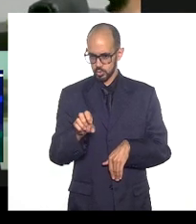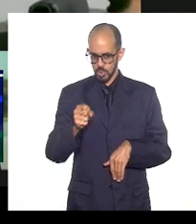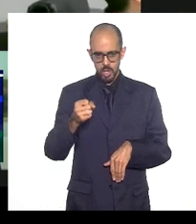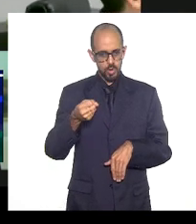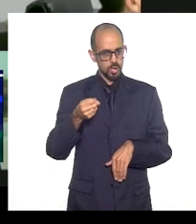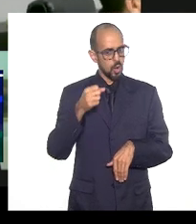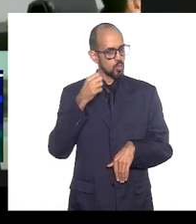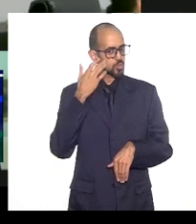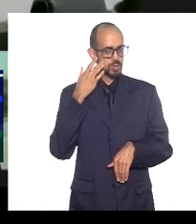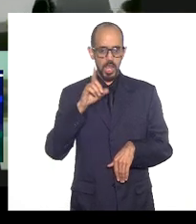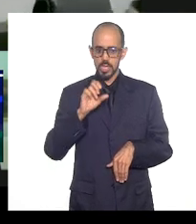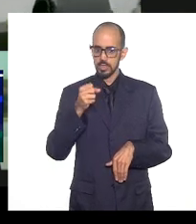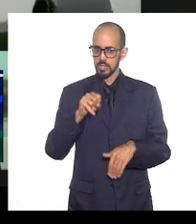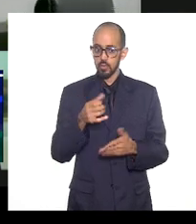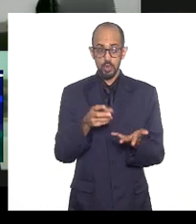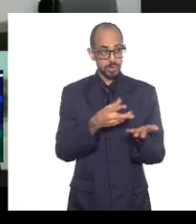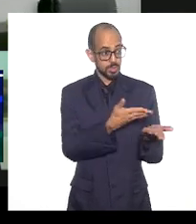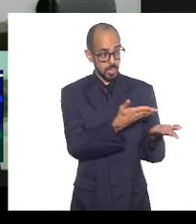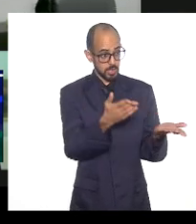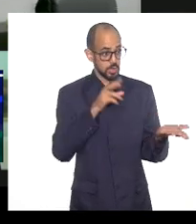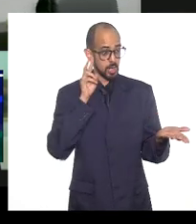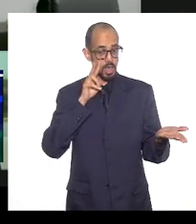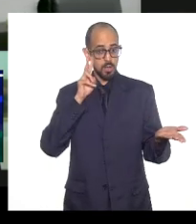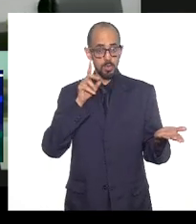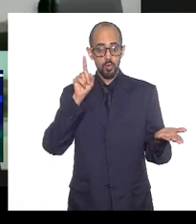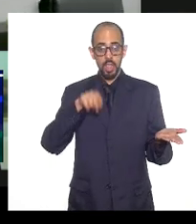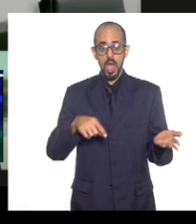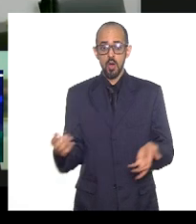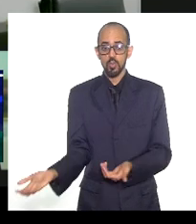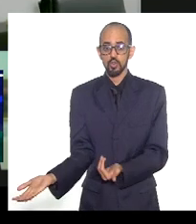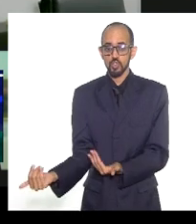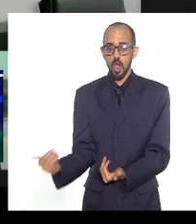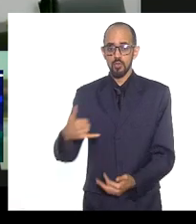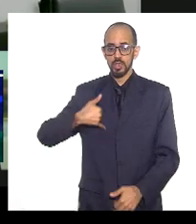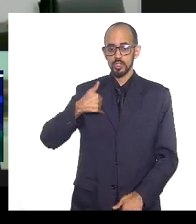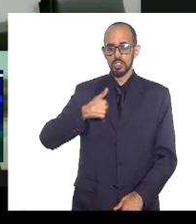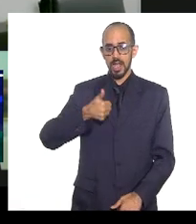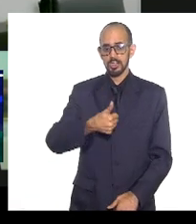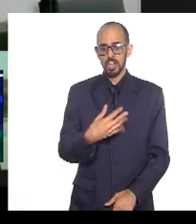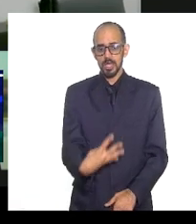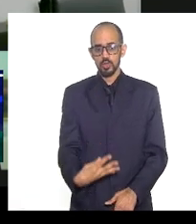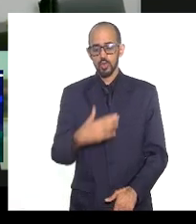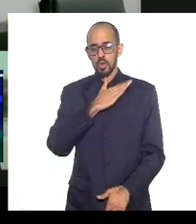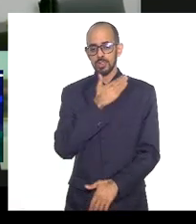João Pedro de Matos foi um jovem de 14 anos assassinado em